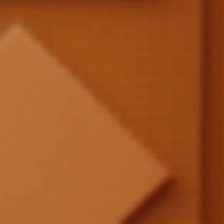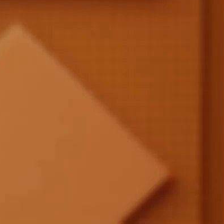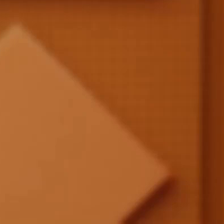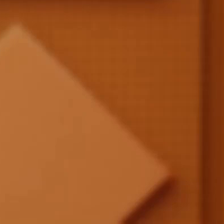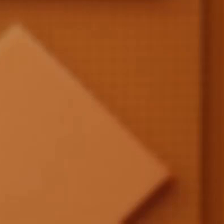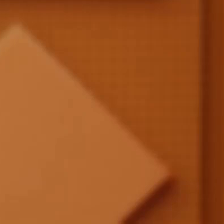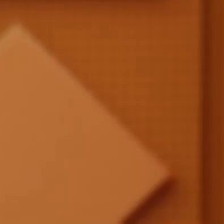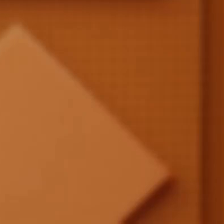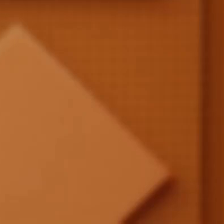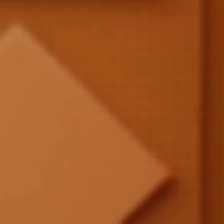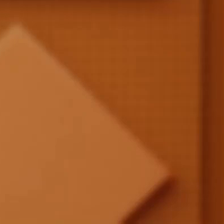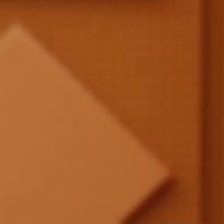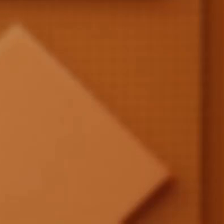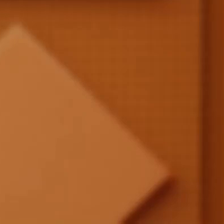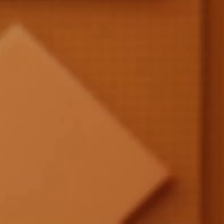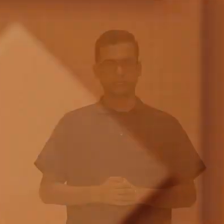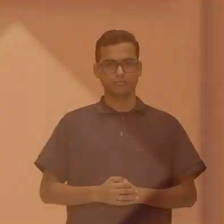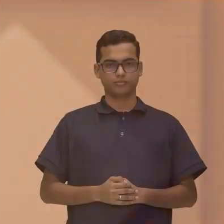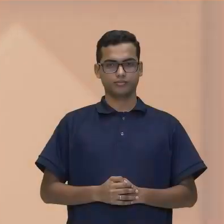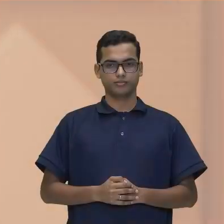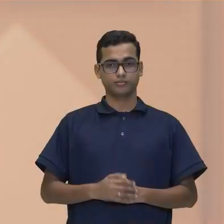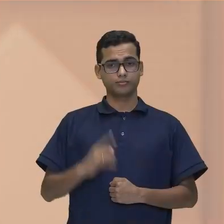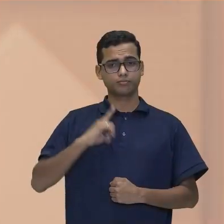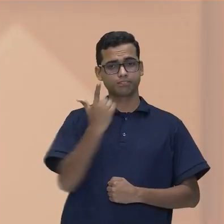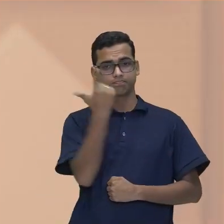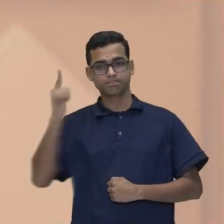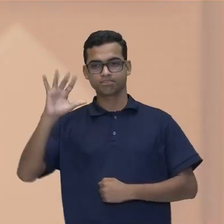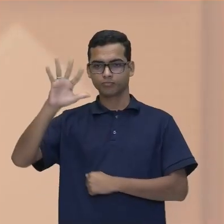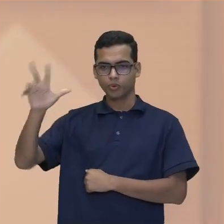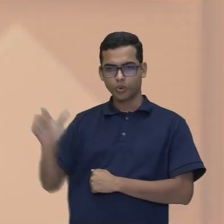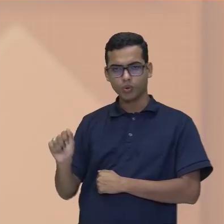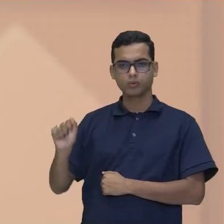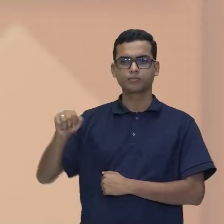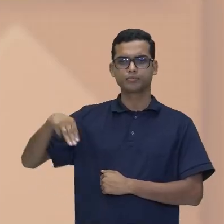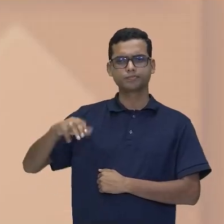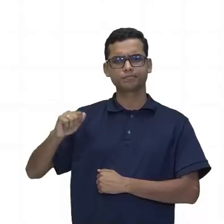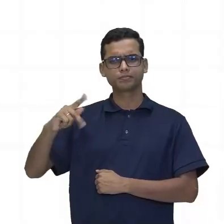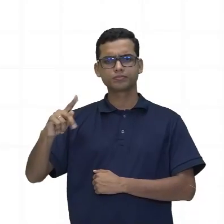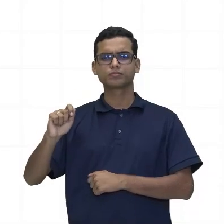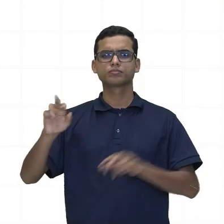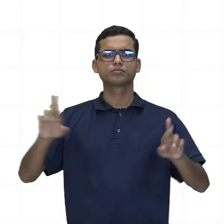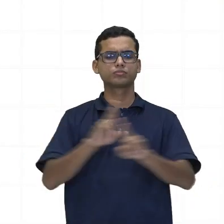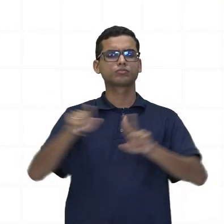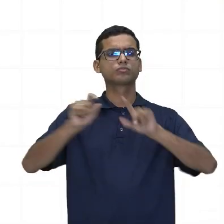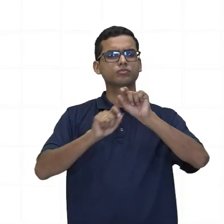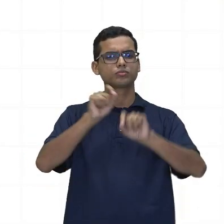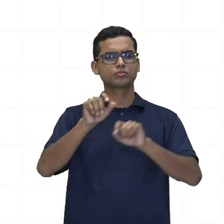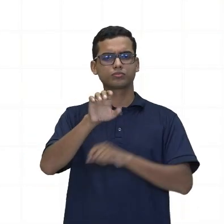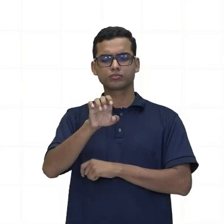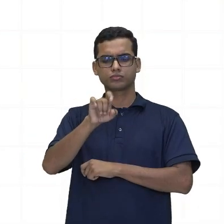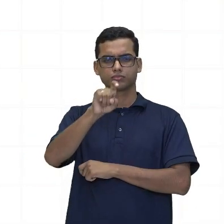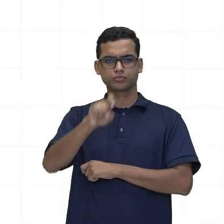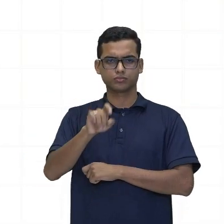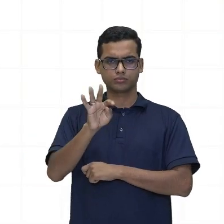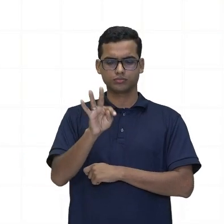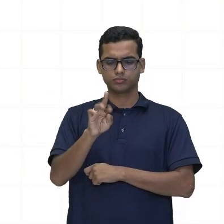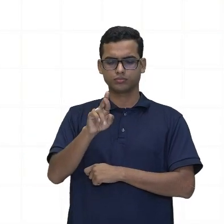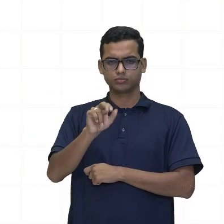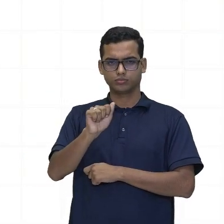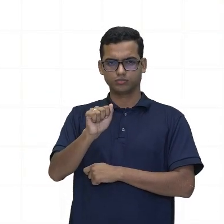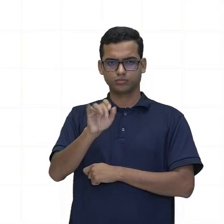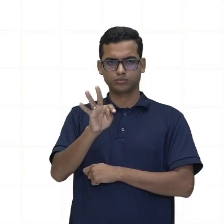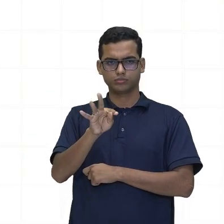próximo mapa aí que está relacionado, né, à questão do extrativismo. E aí nós trouxemos